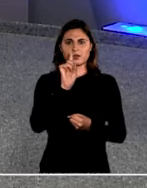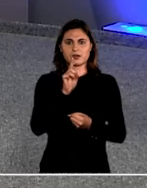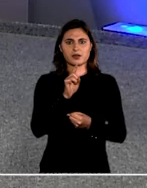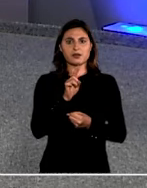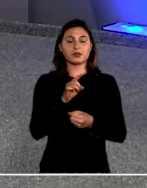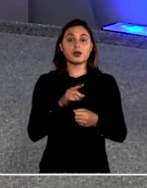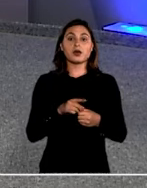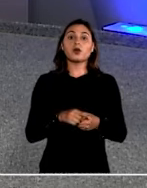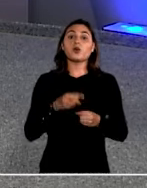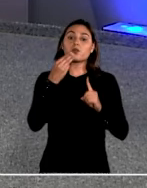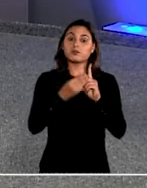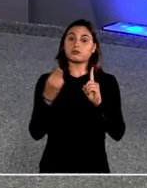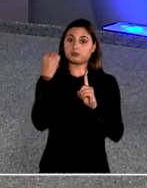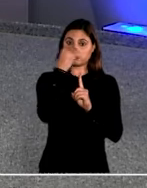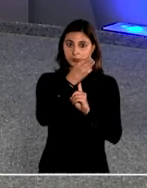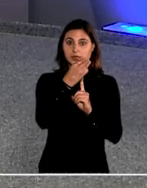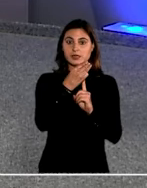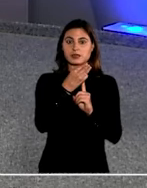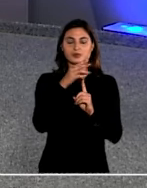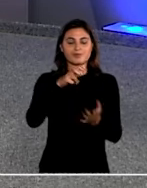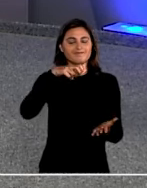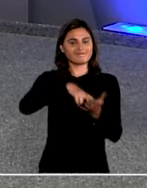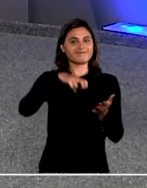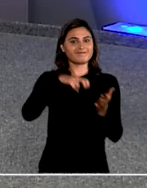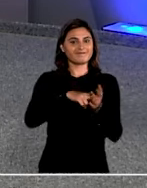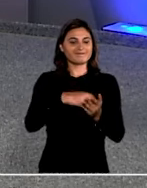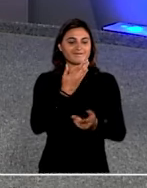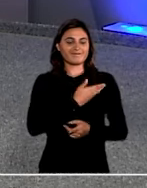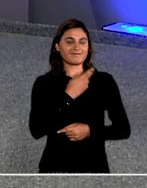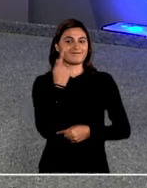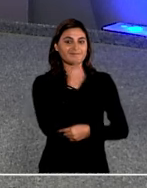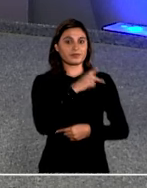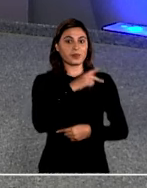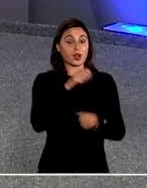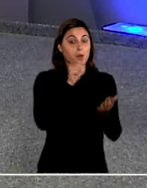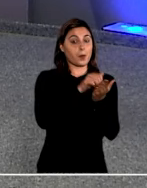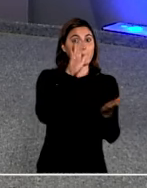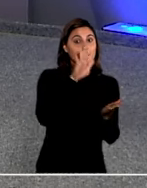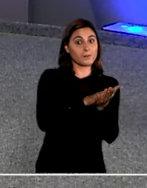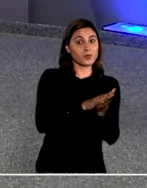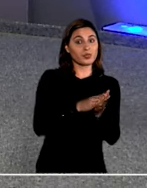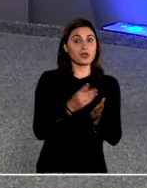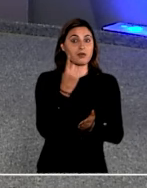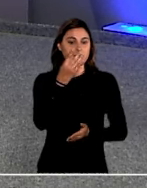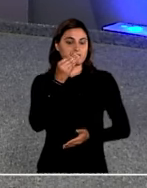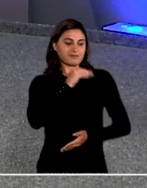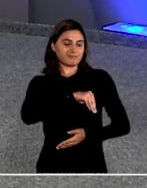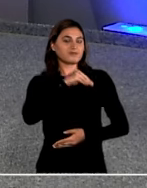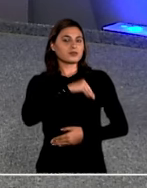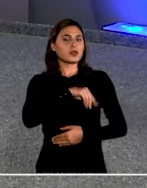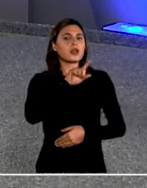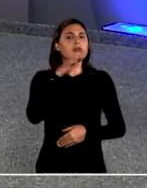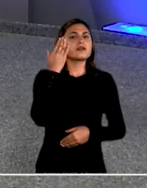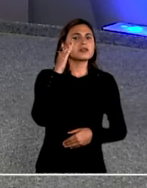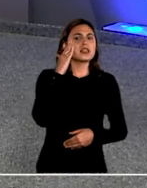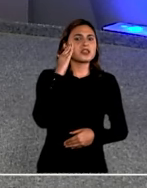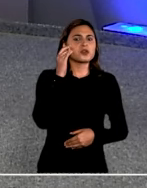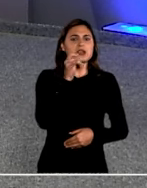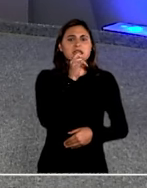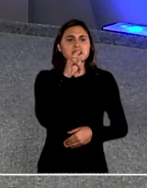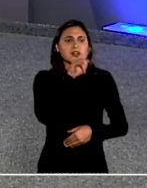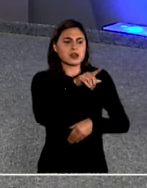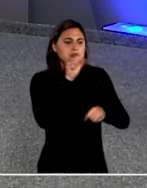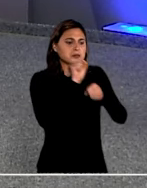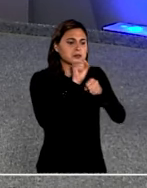adiamento o ministro Francisco Falcão condenou Ricardo Falco a pagar multa de um salário mínimo por entender que o